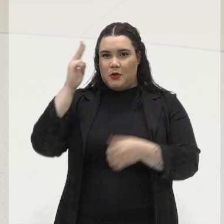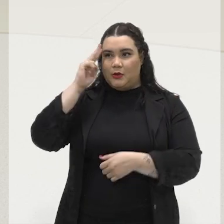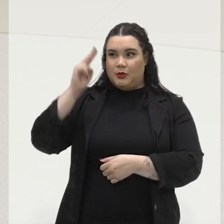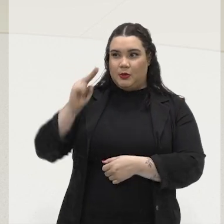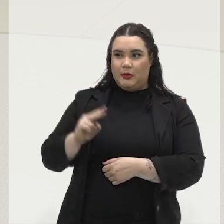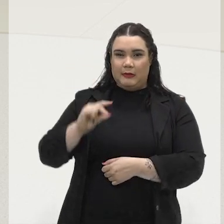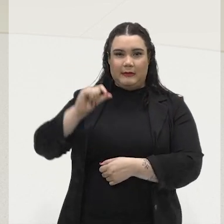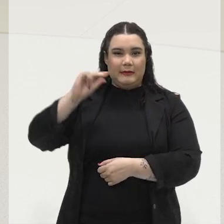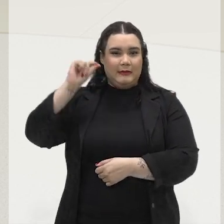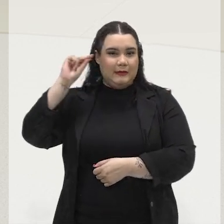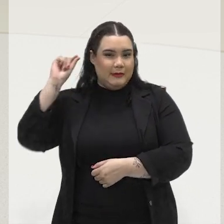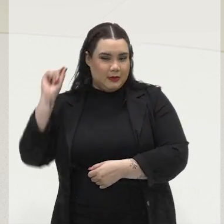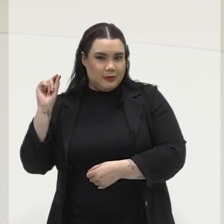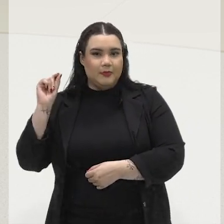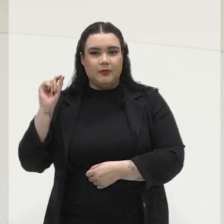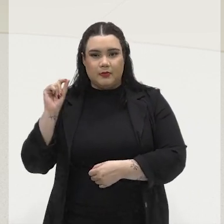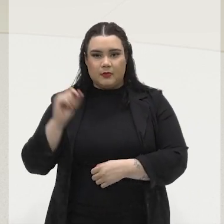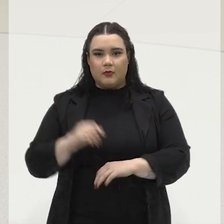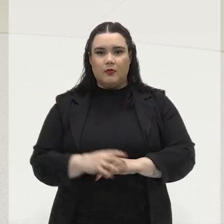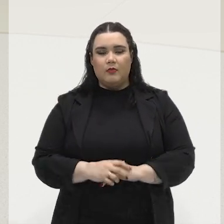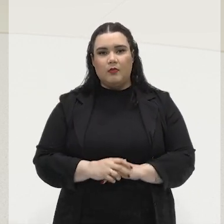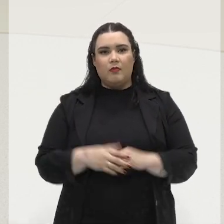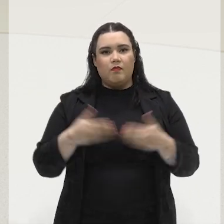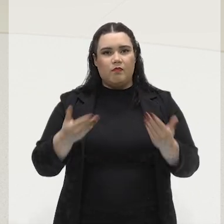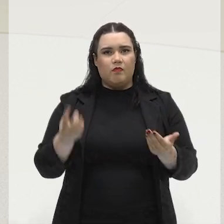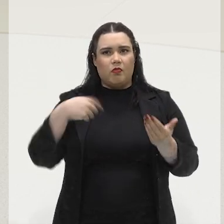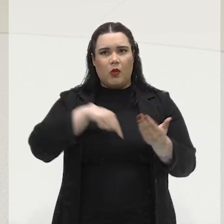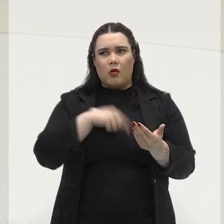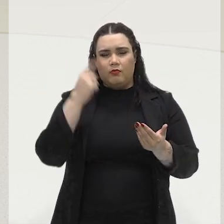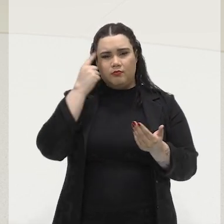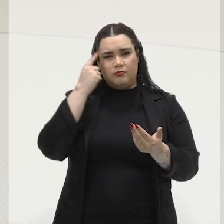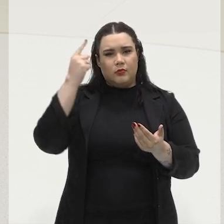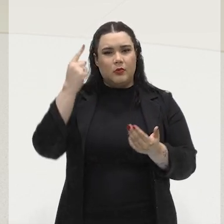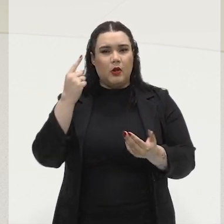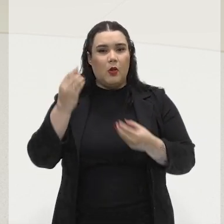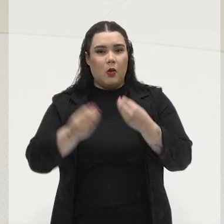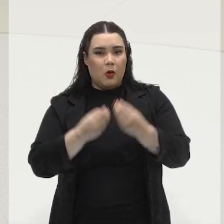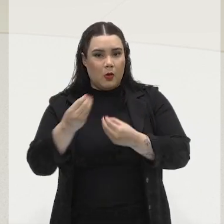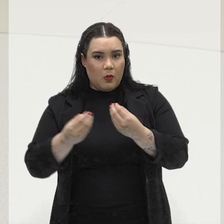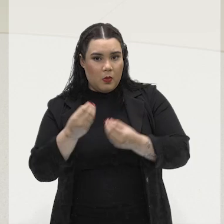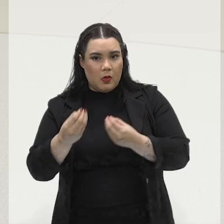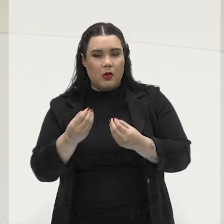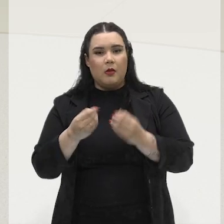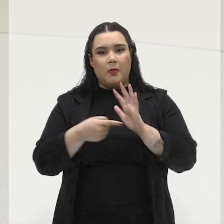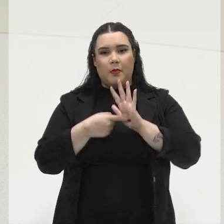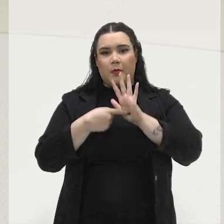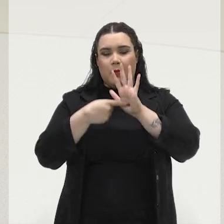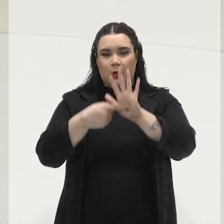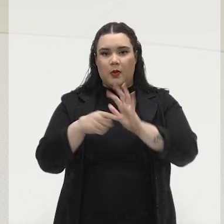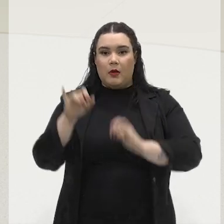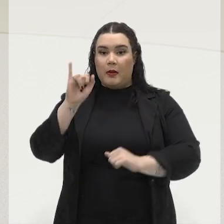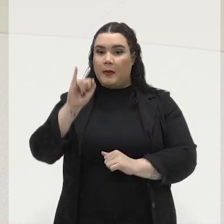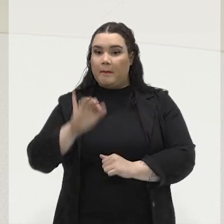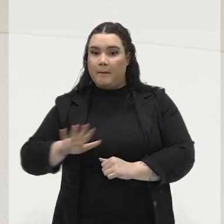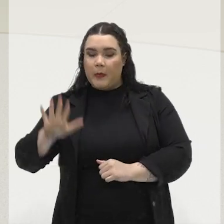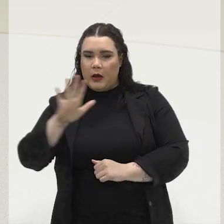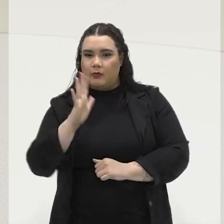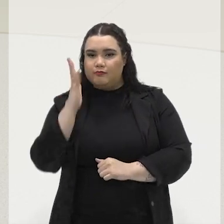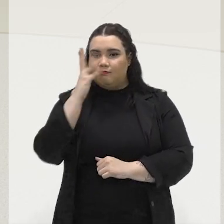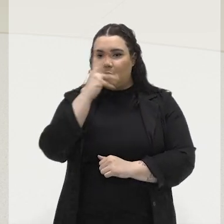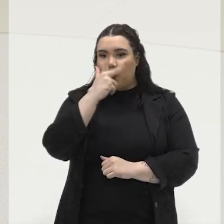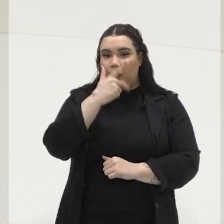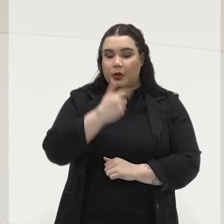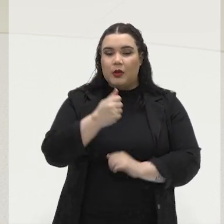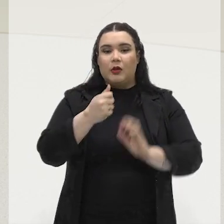universo. Aliás, para tu ter uma noção dessa história aí da evolução do universo, dá só uma olhada aqui nessa imagem, que bonita, que fala